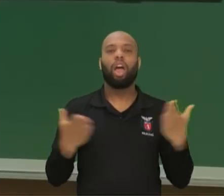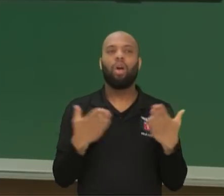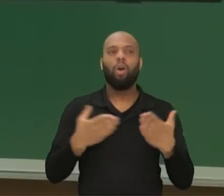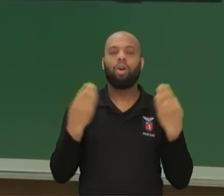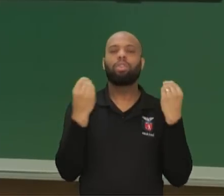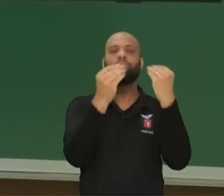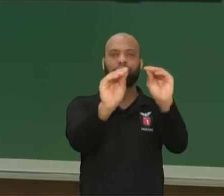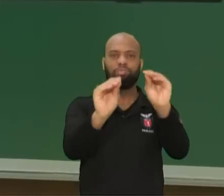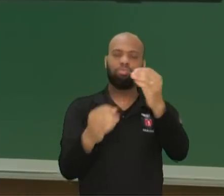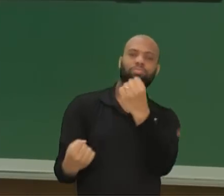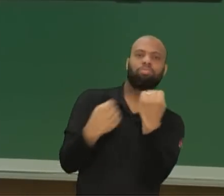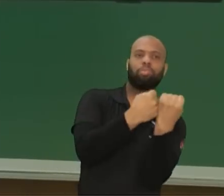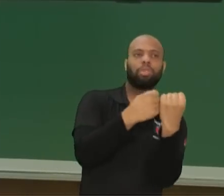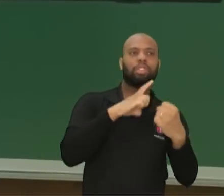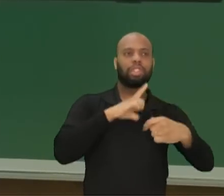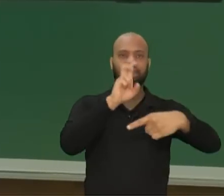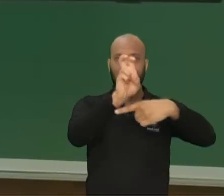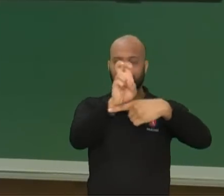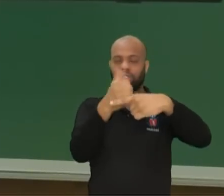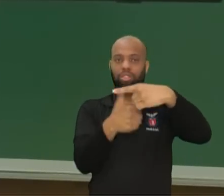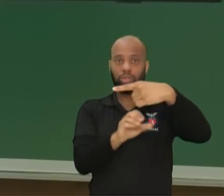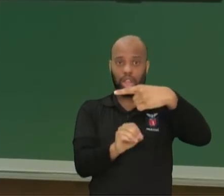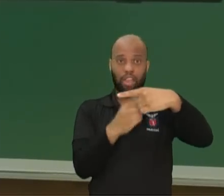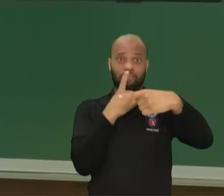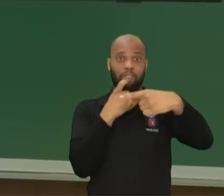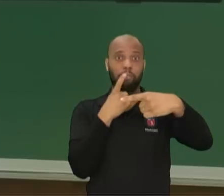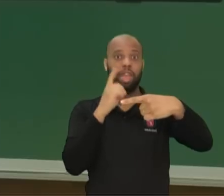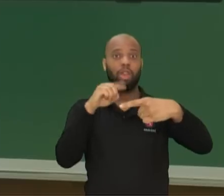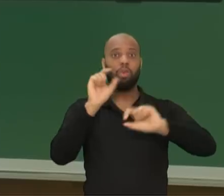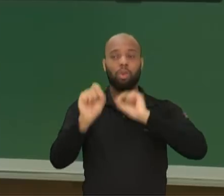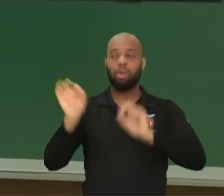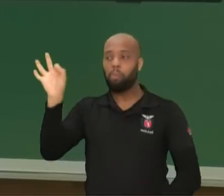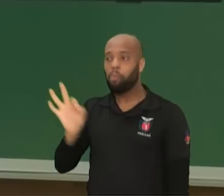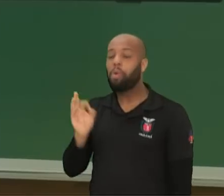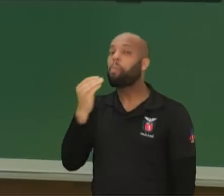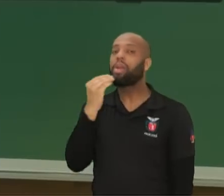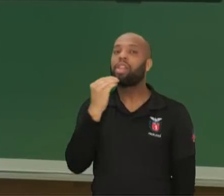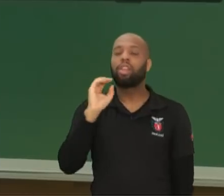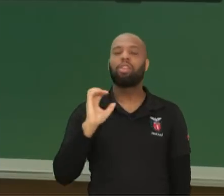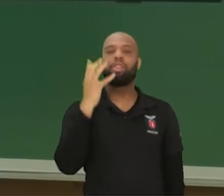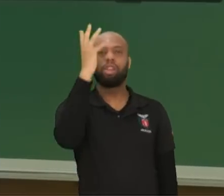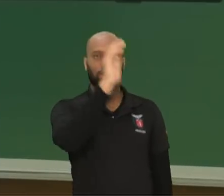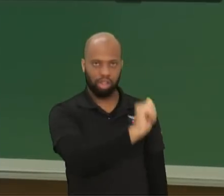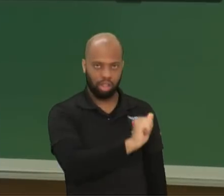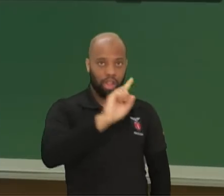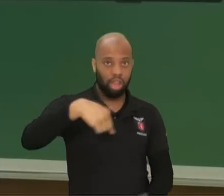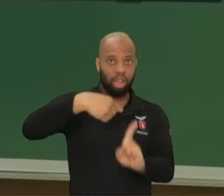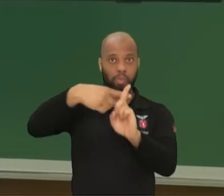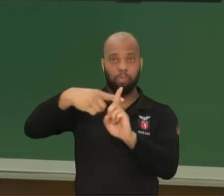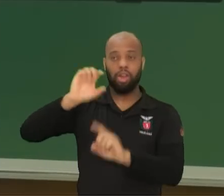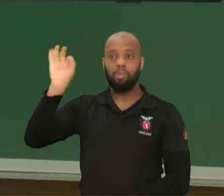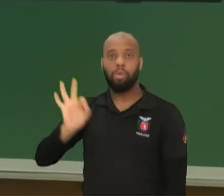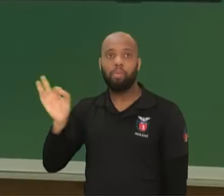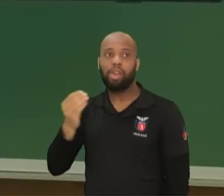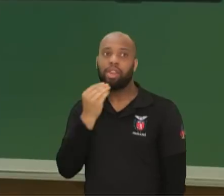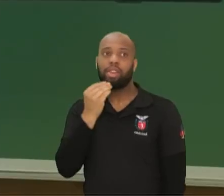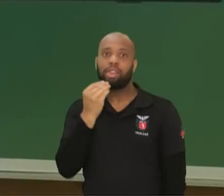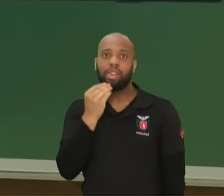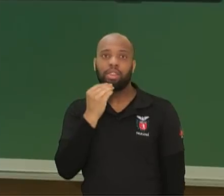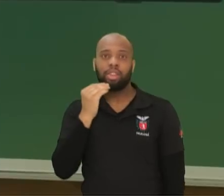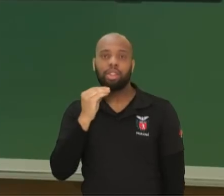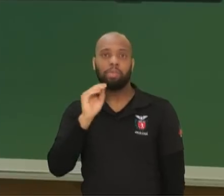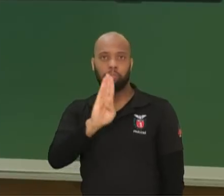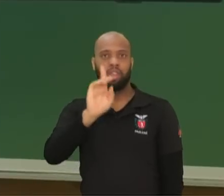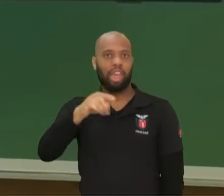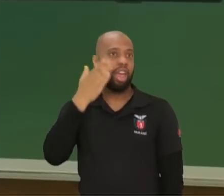substituir aqui na fórmula, então eu tenho 5 sobre 10, que é a probabilidade de ocorrer A, mais a probabilidade de ocorrer B, que é